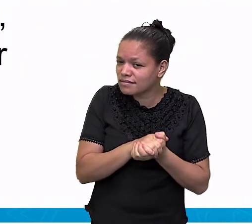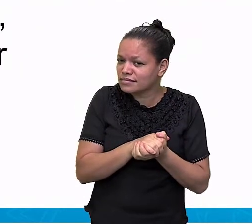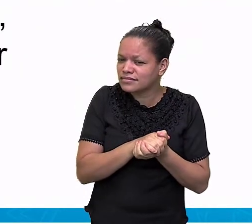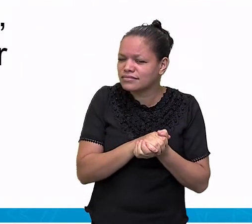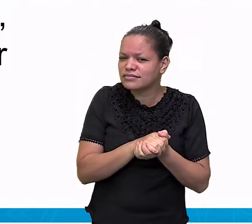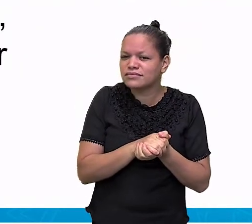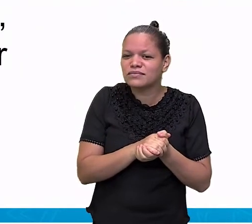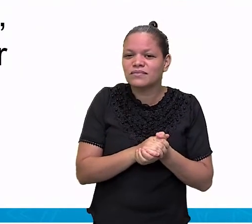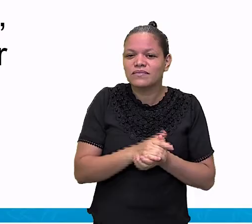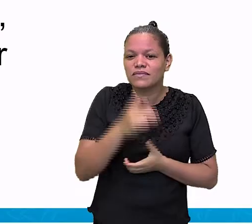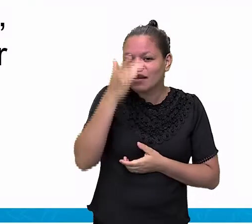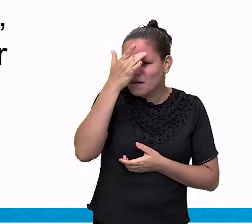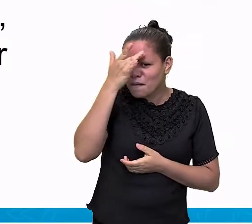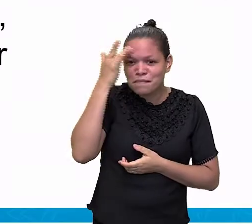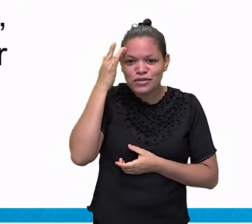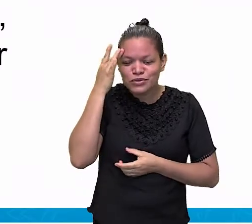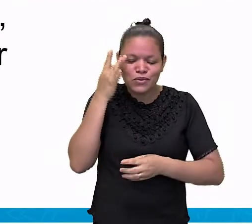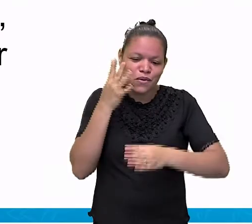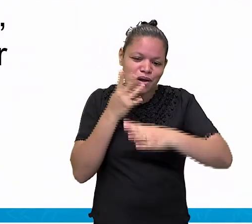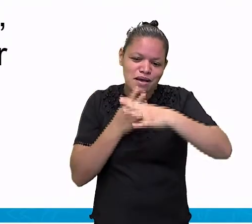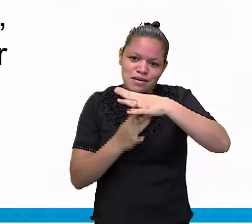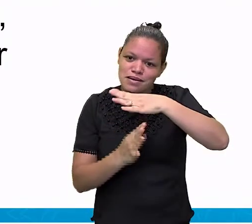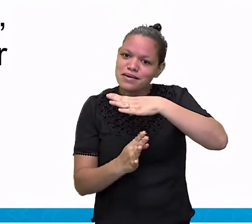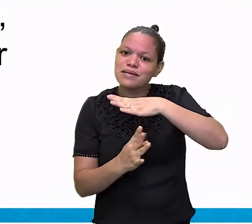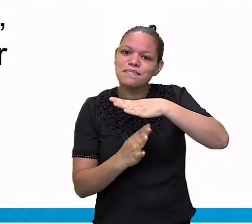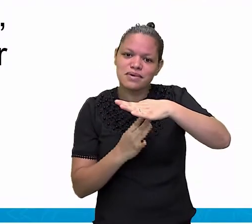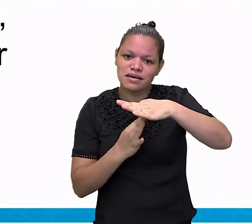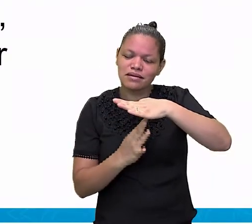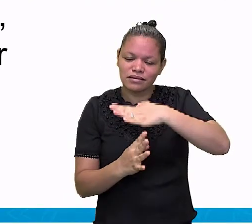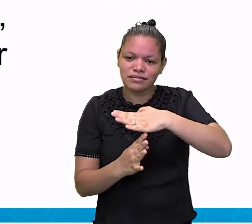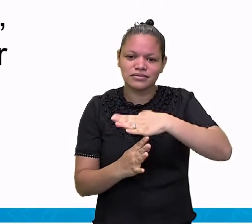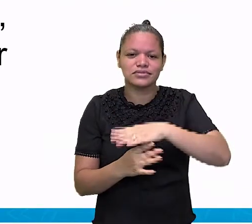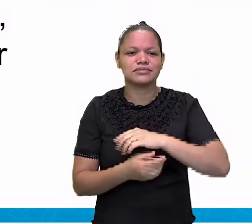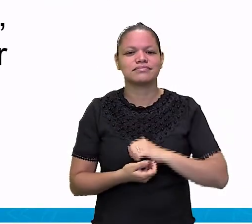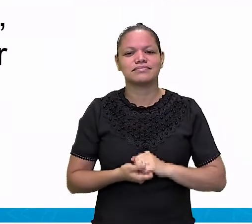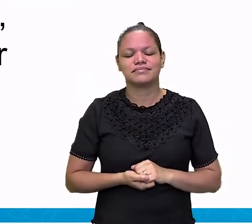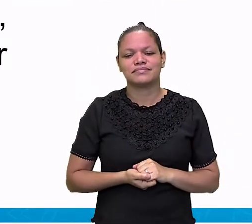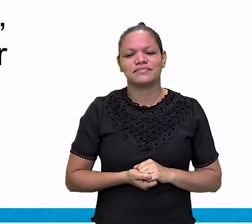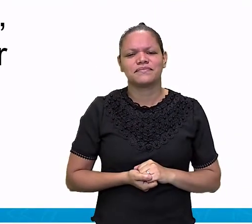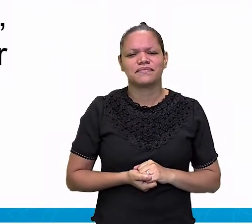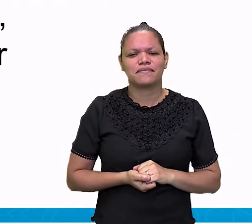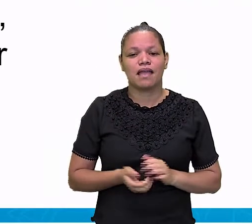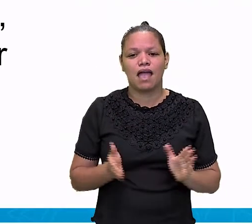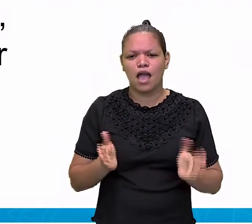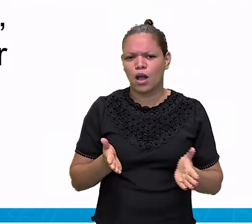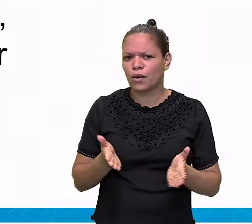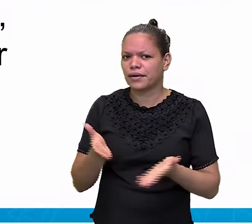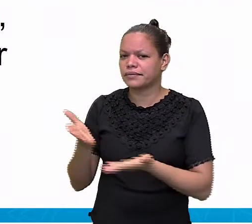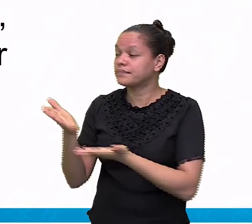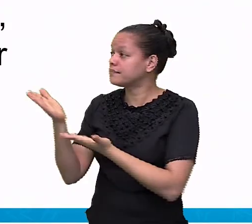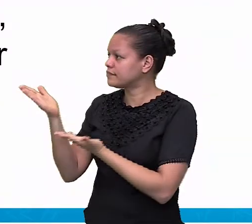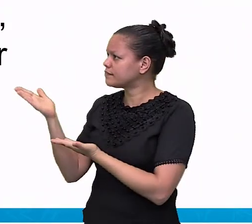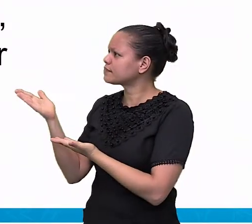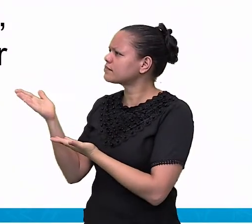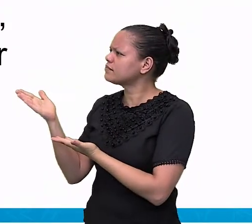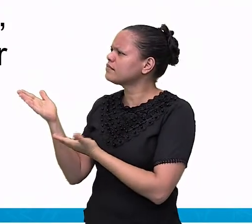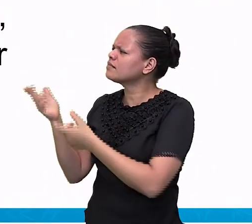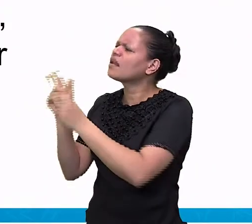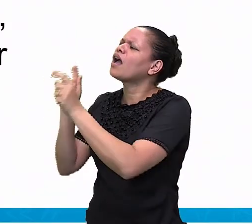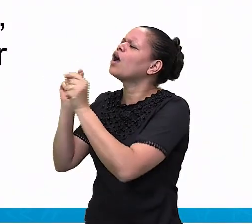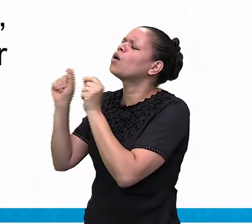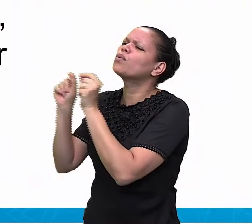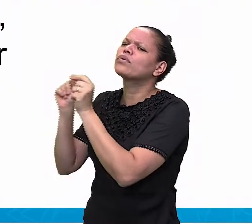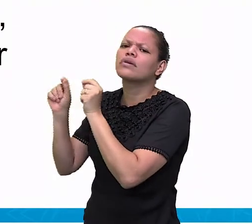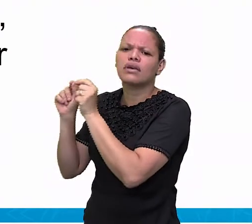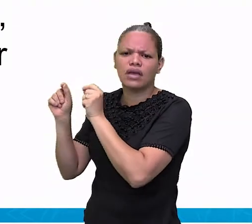E agora vamos olhar com um olhar dentro da densidade demográfica brasileira. O que seria essa densidade demográfica? É